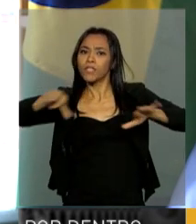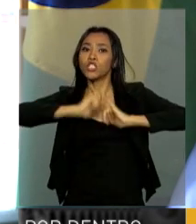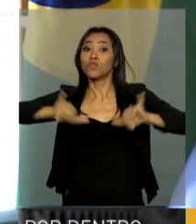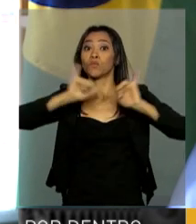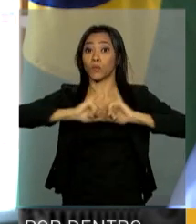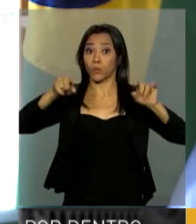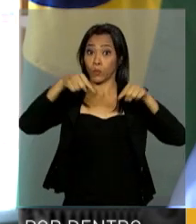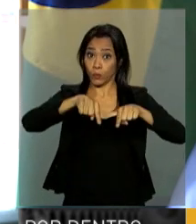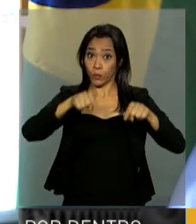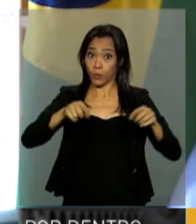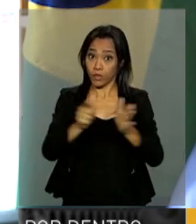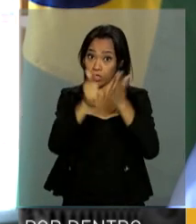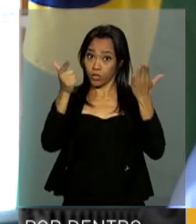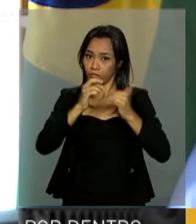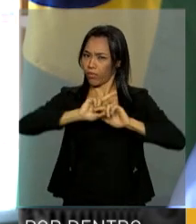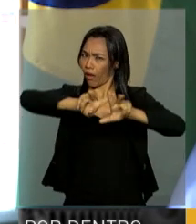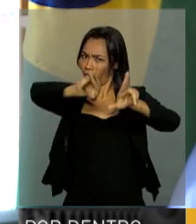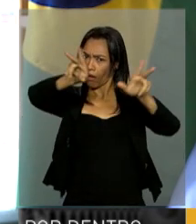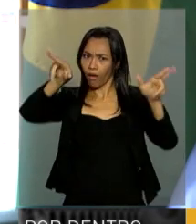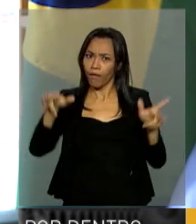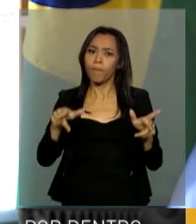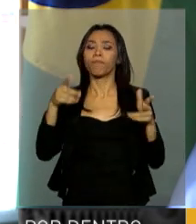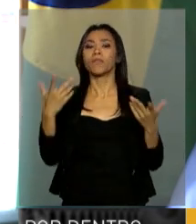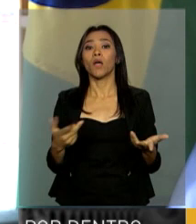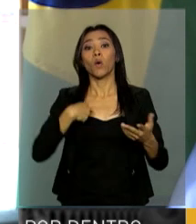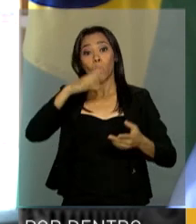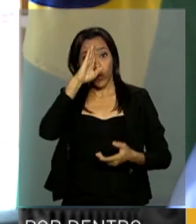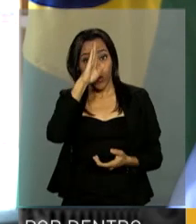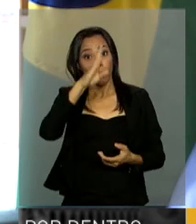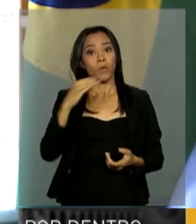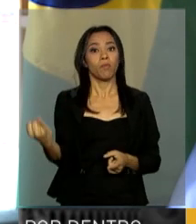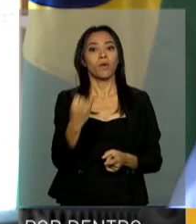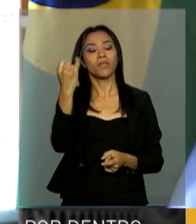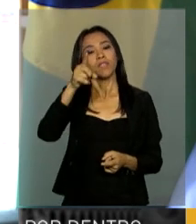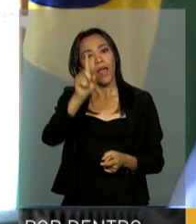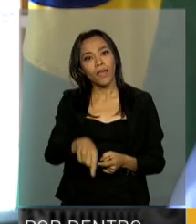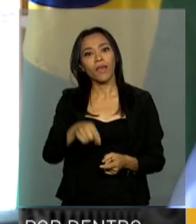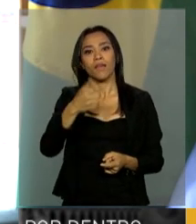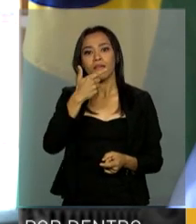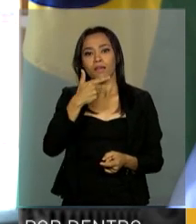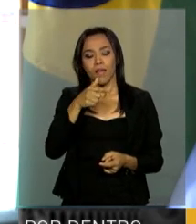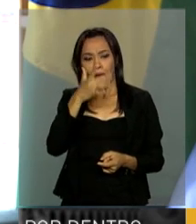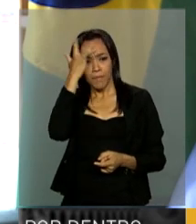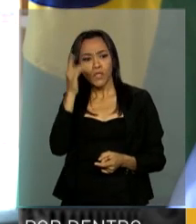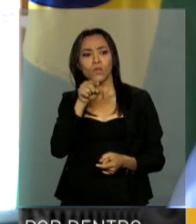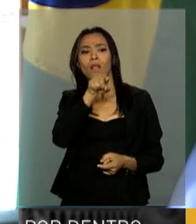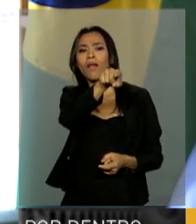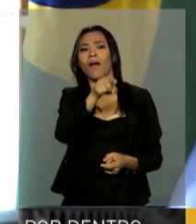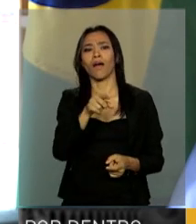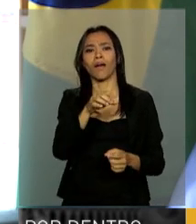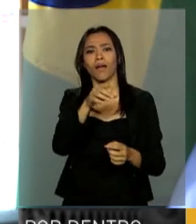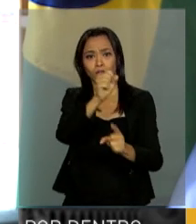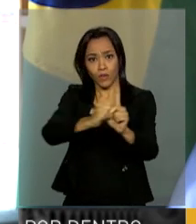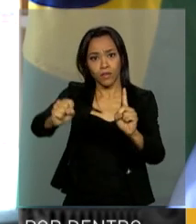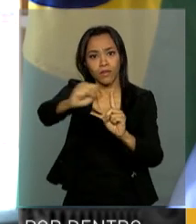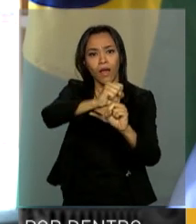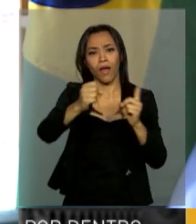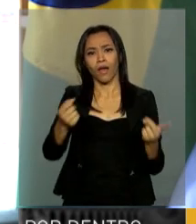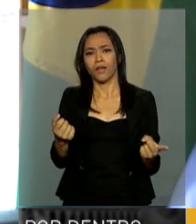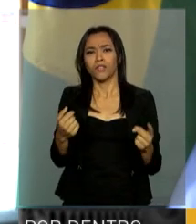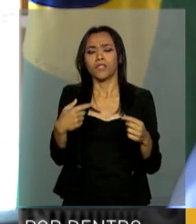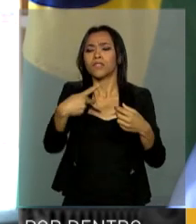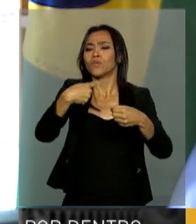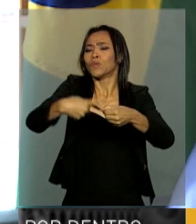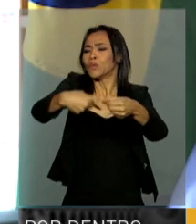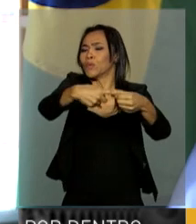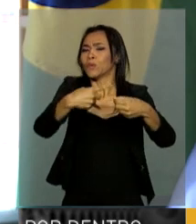e publicidade a essas decisões todas. O fundamental é que o usuário final, o cidadão na pequena ou média